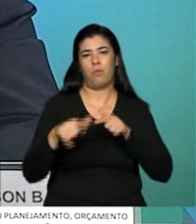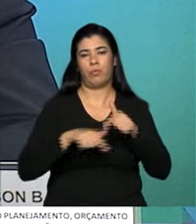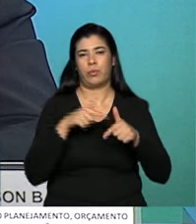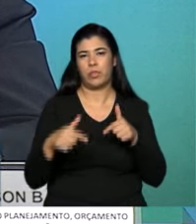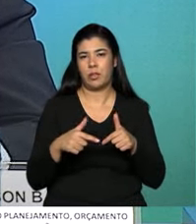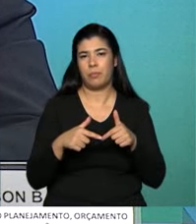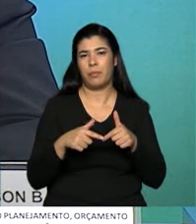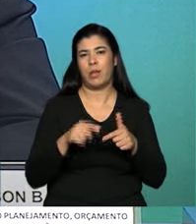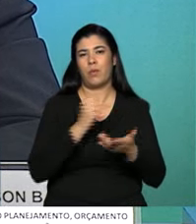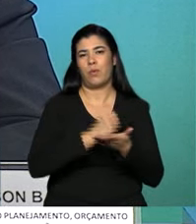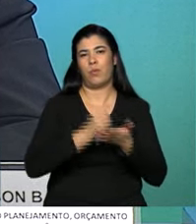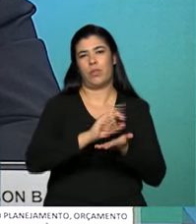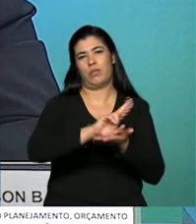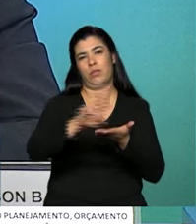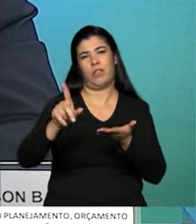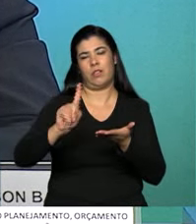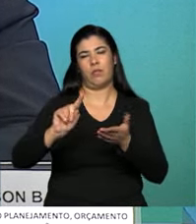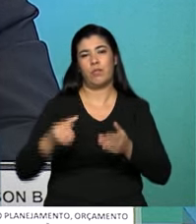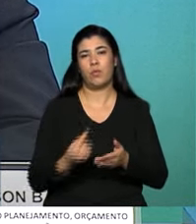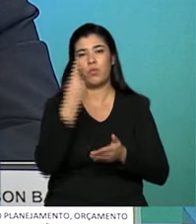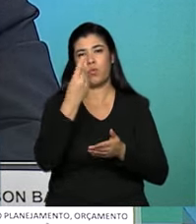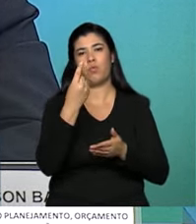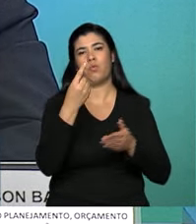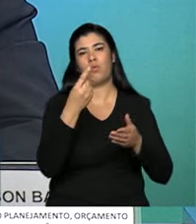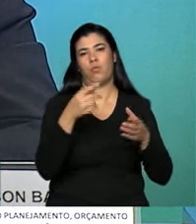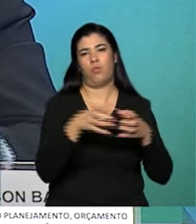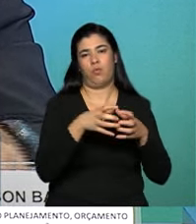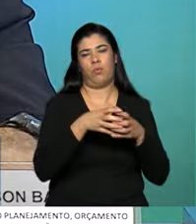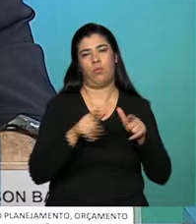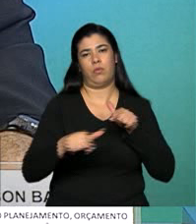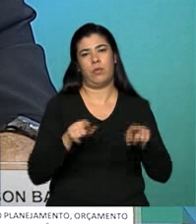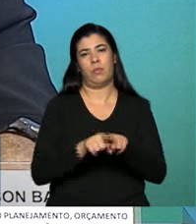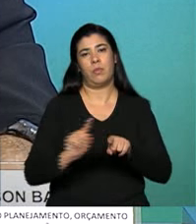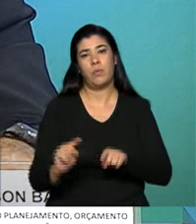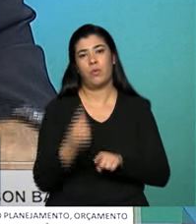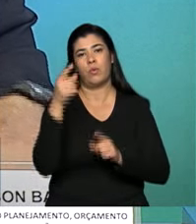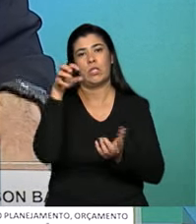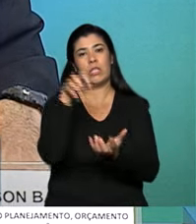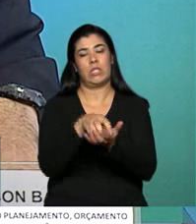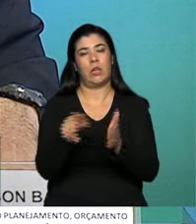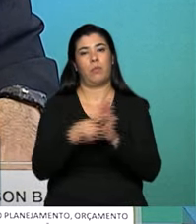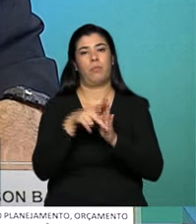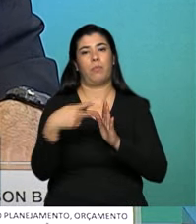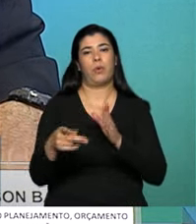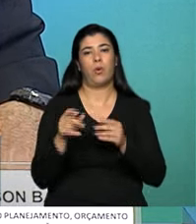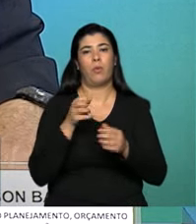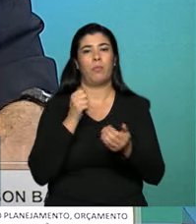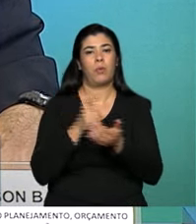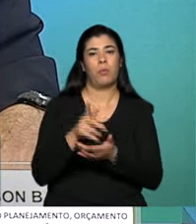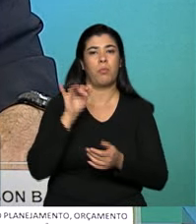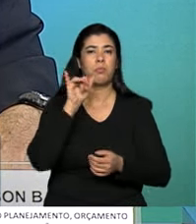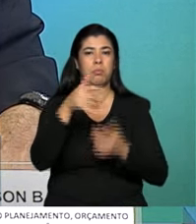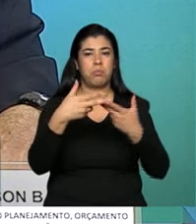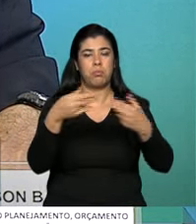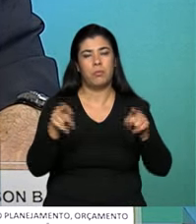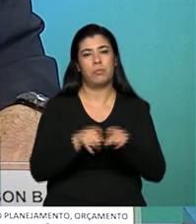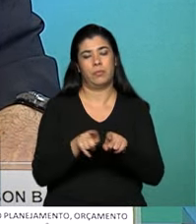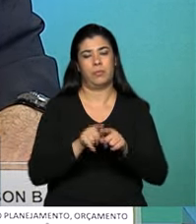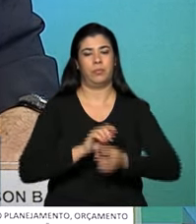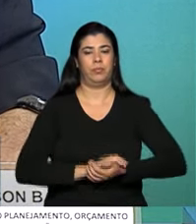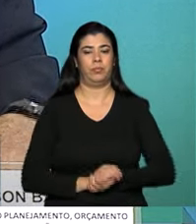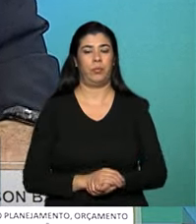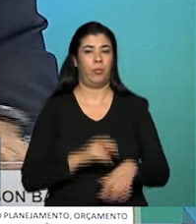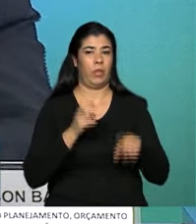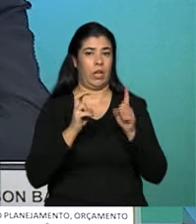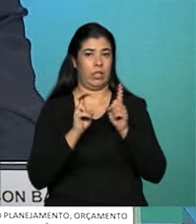racionalizar isso fazer uma central onde isso for possível replicar a nossa iniciativa exitosa em passagens em outras áreas